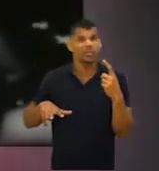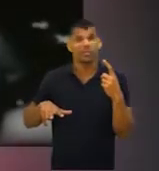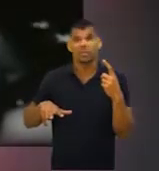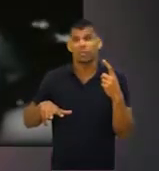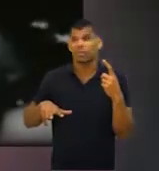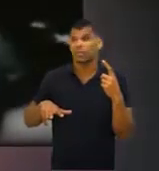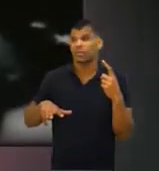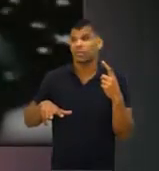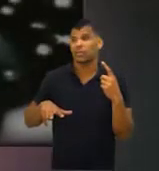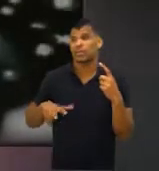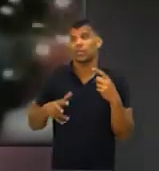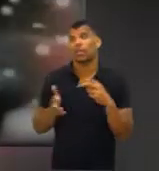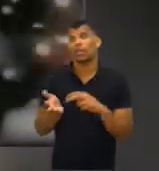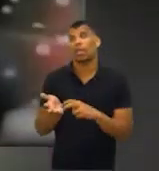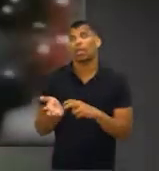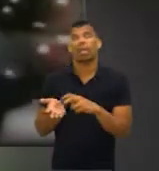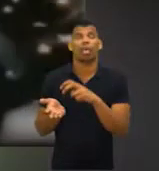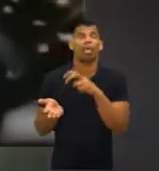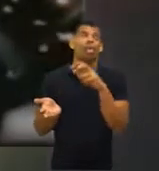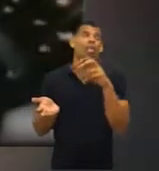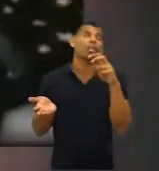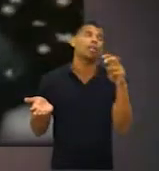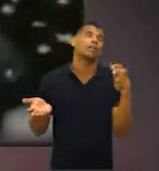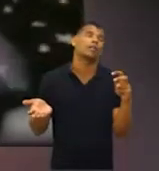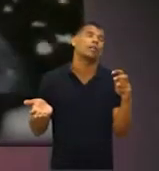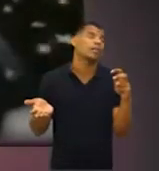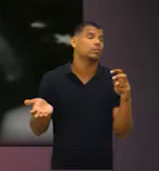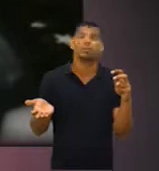a janela e pasmei.